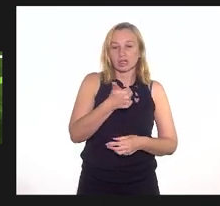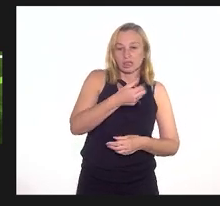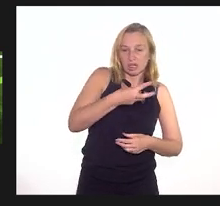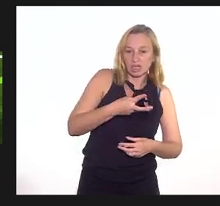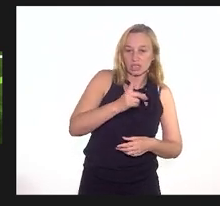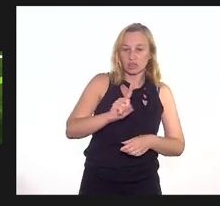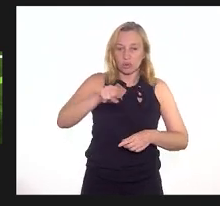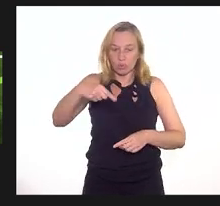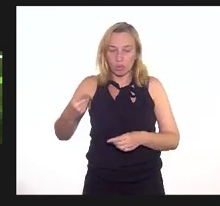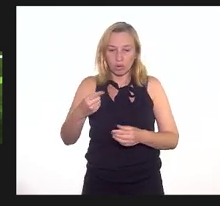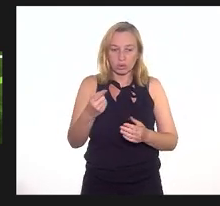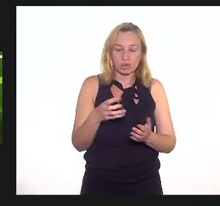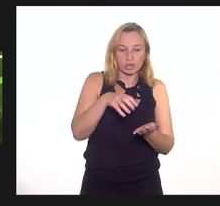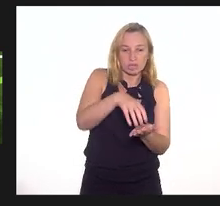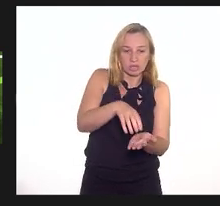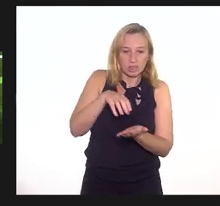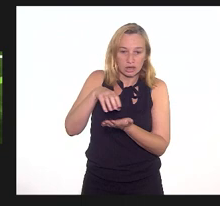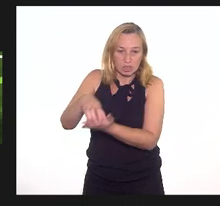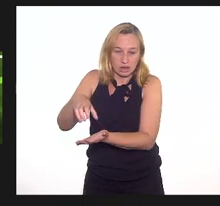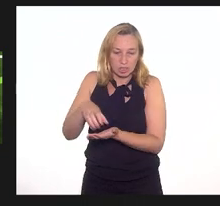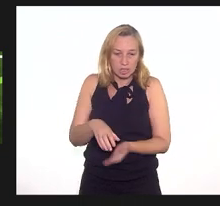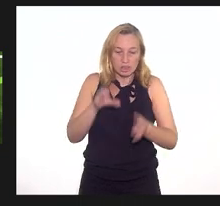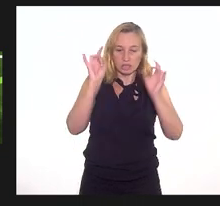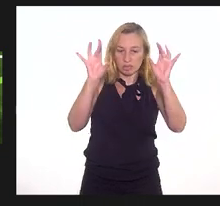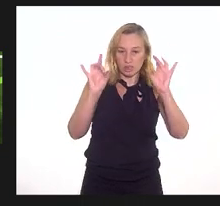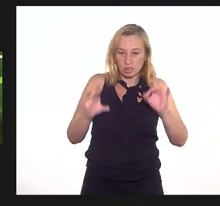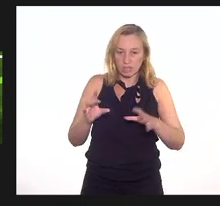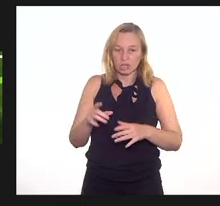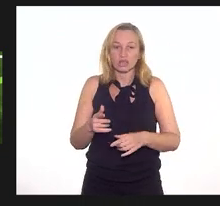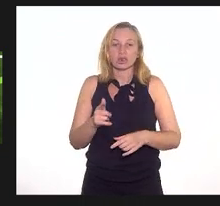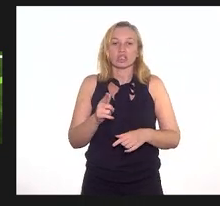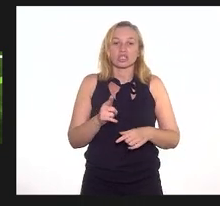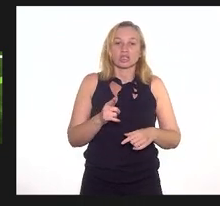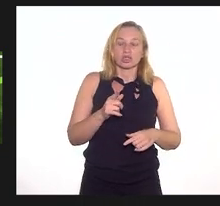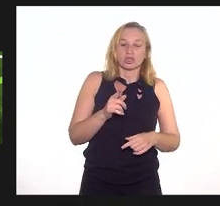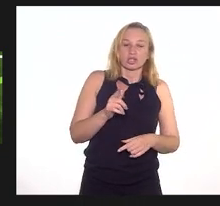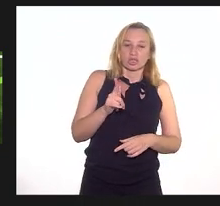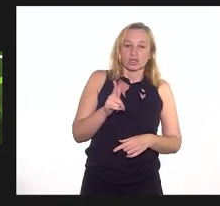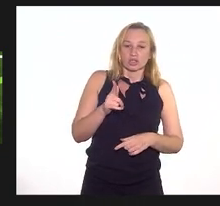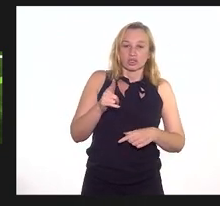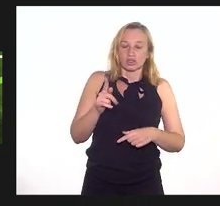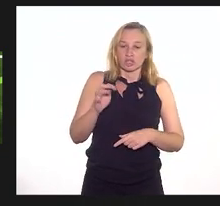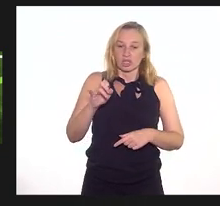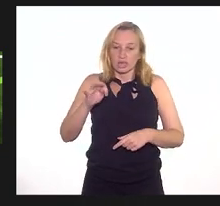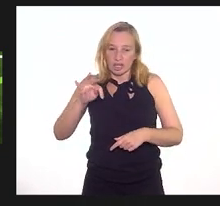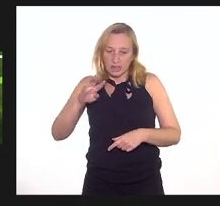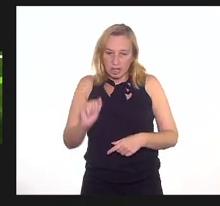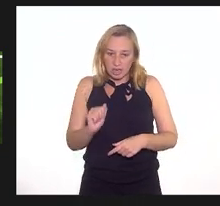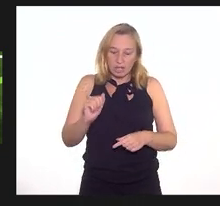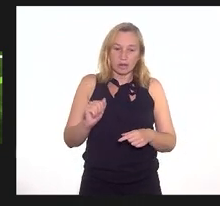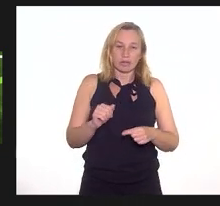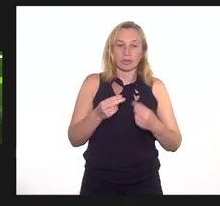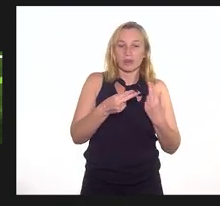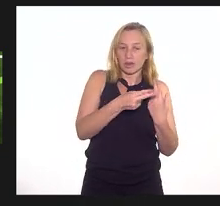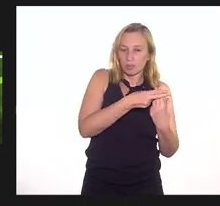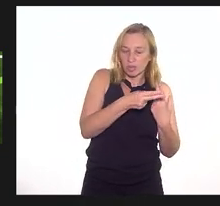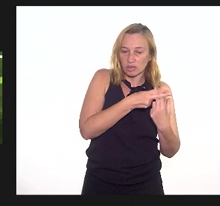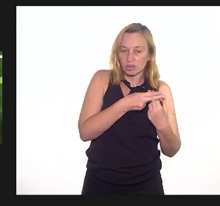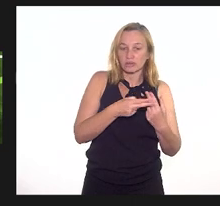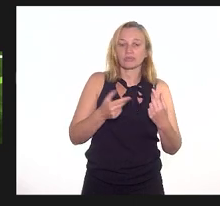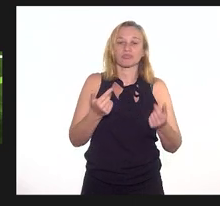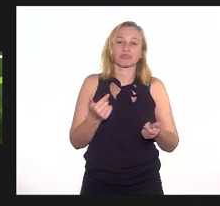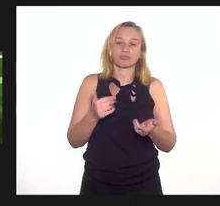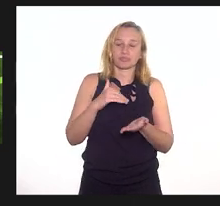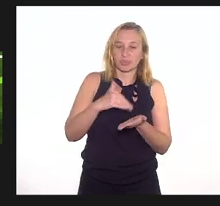outras unidades com atendimento especializado em genética médica pelo SUS. Esse foi um levantamento feito durante essa gestão da